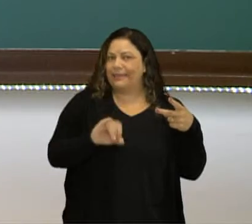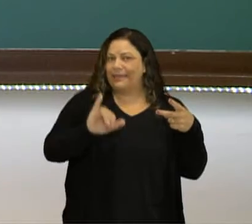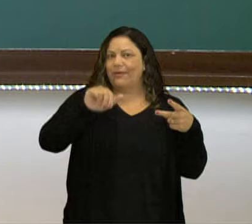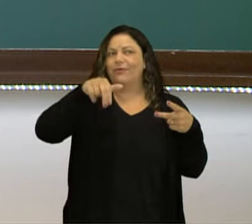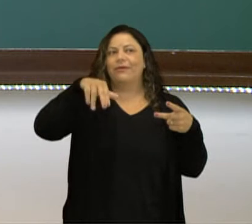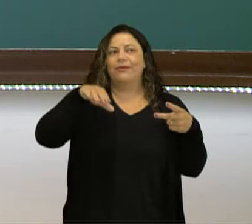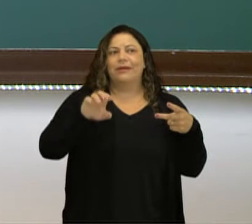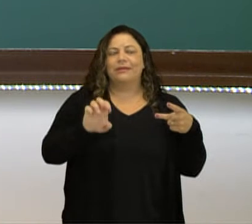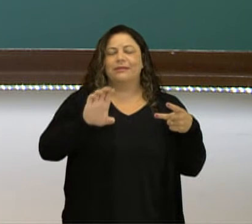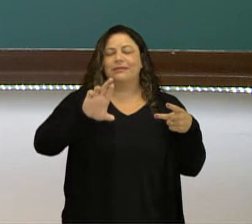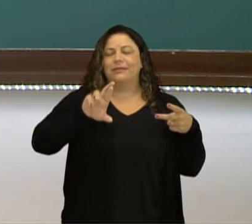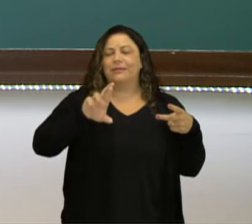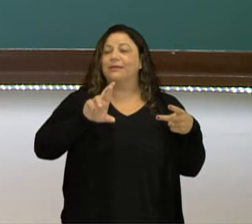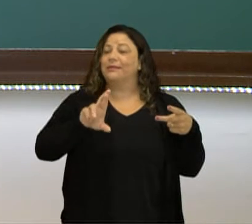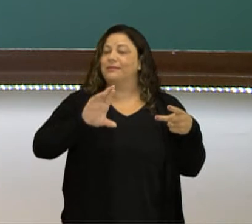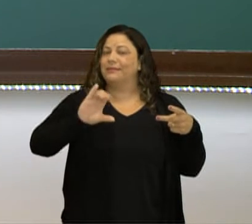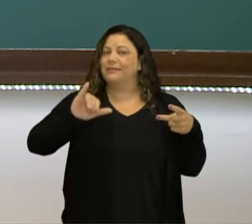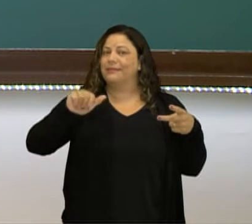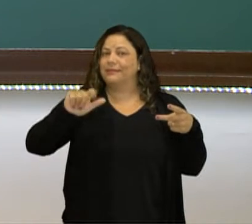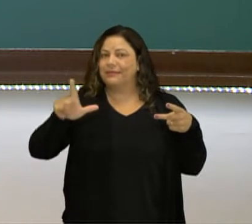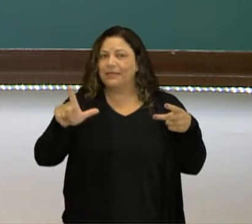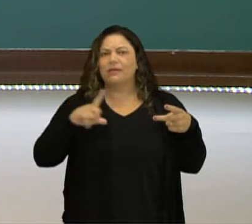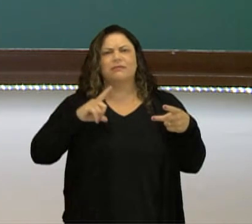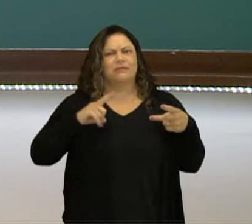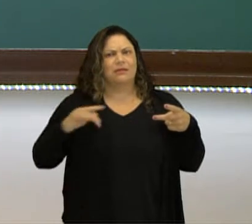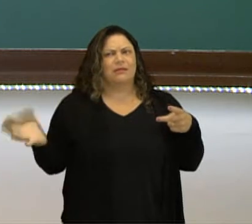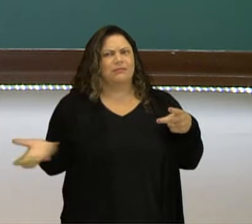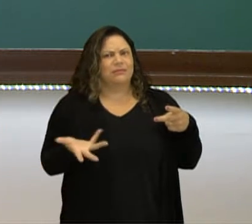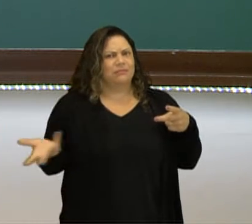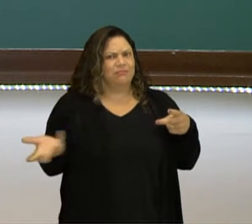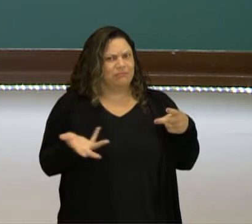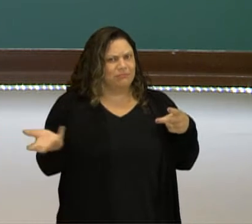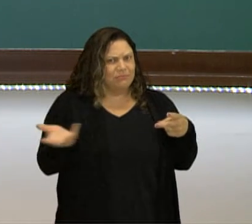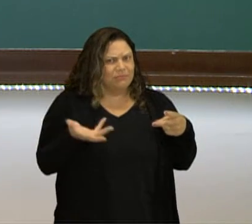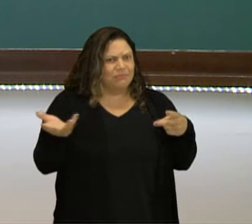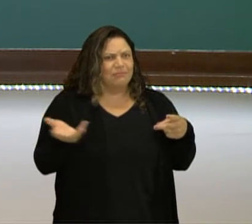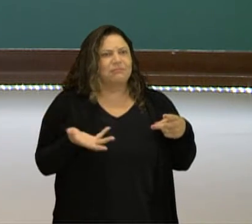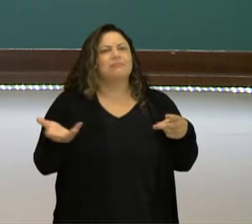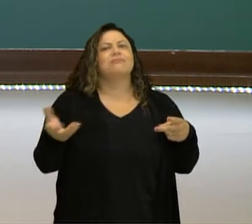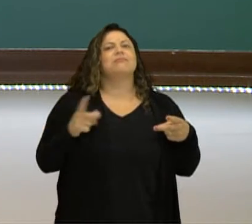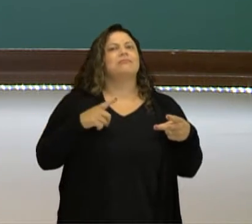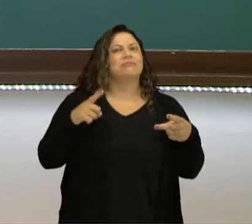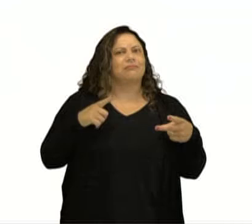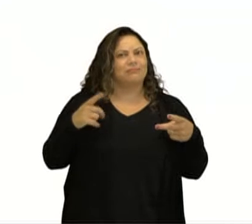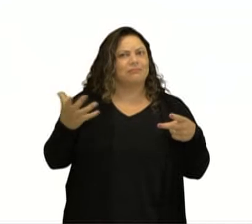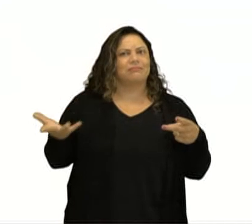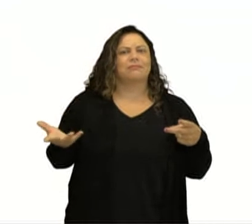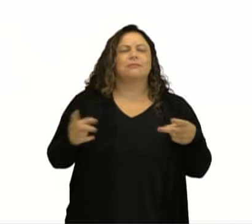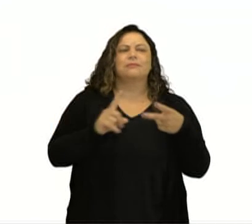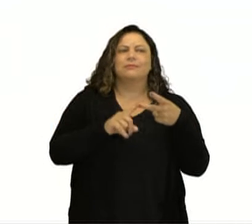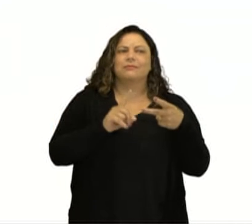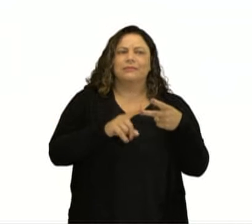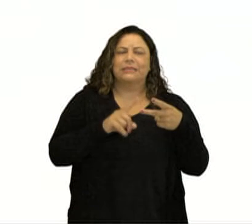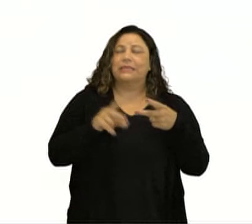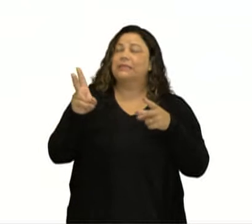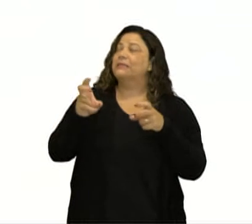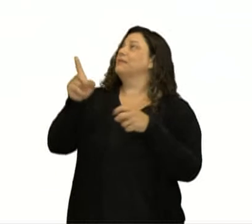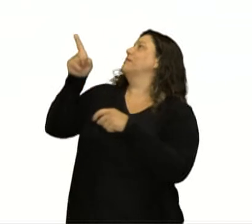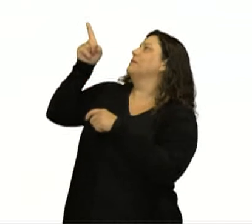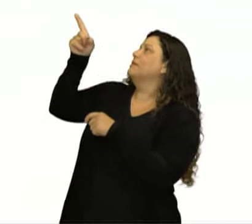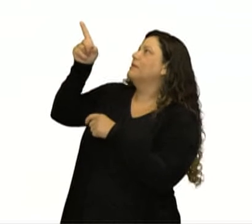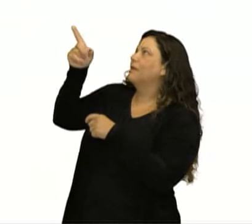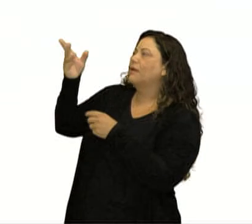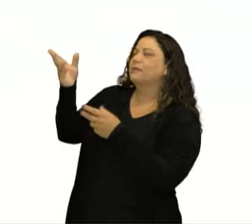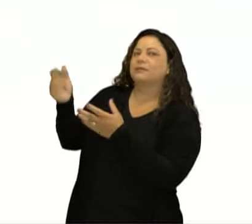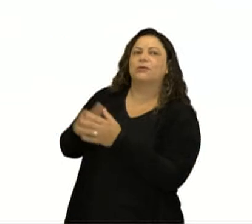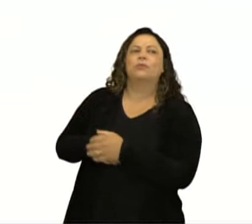oposto, onde você existe uma aceleração envolvida. E para isso, né, nesse caso aí, os referenciais, as leis de